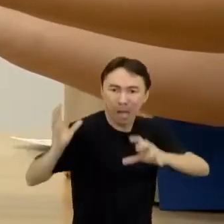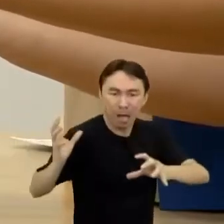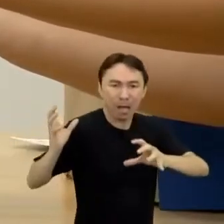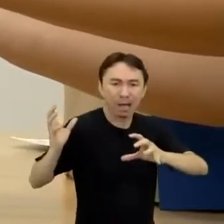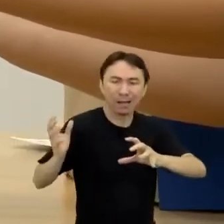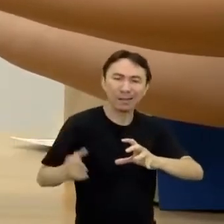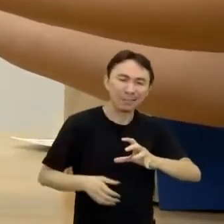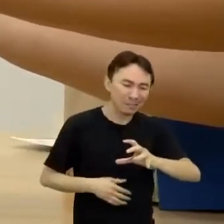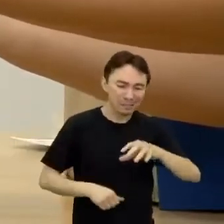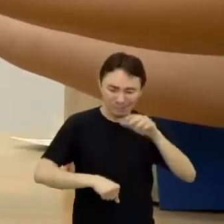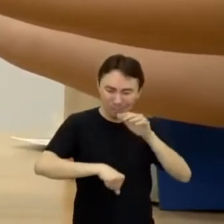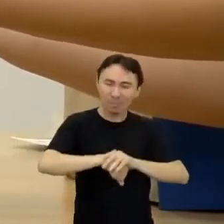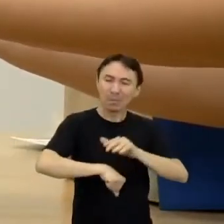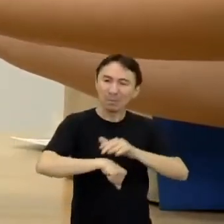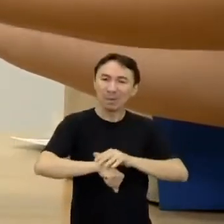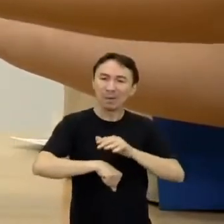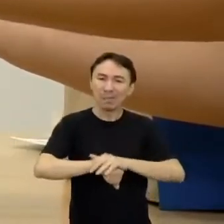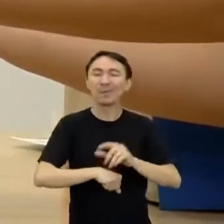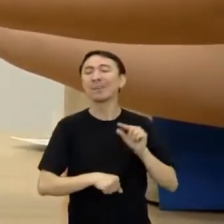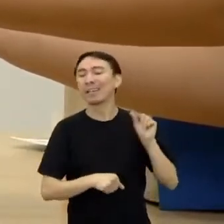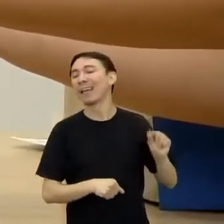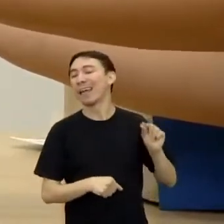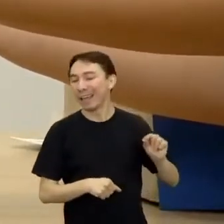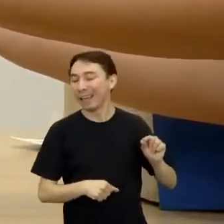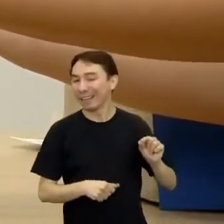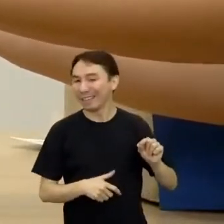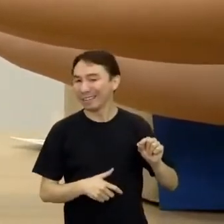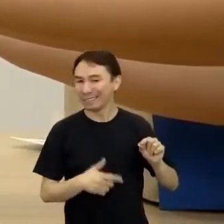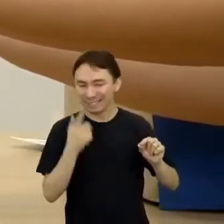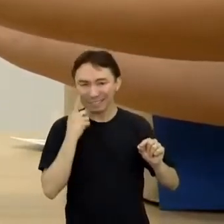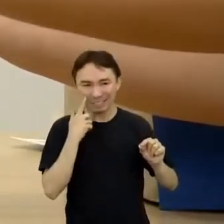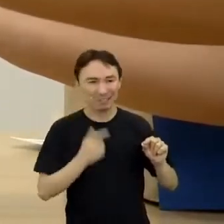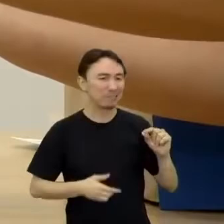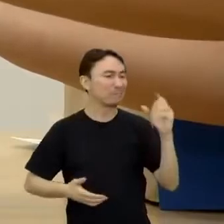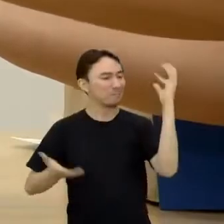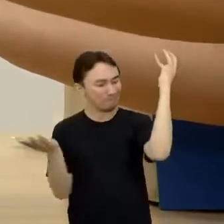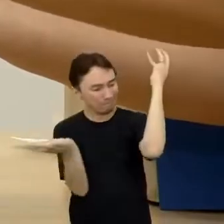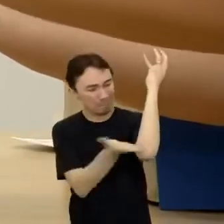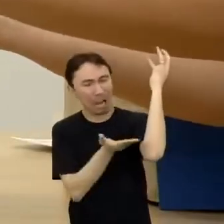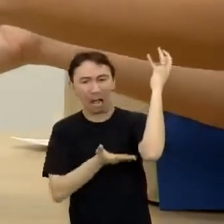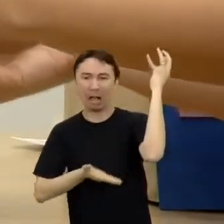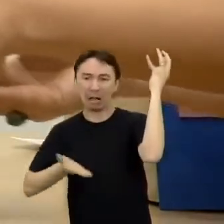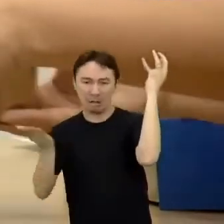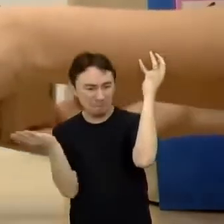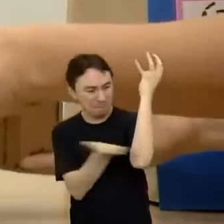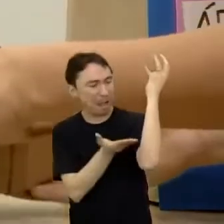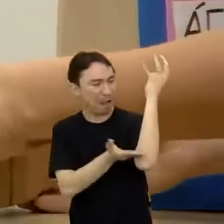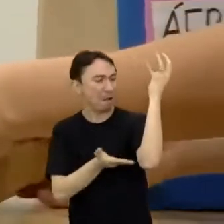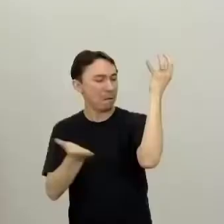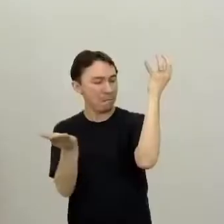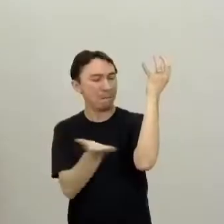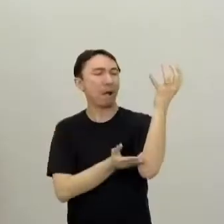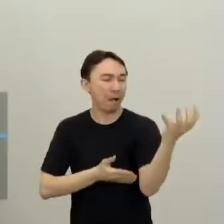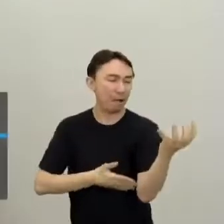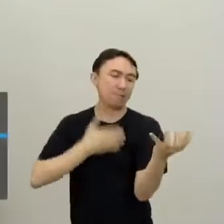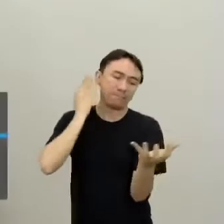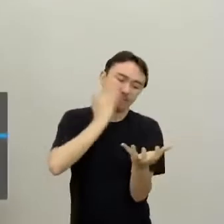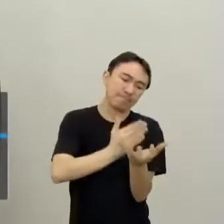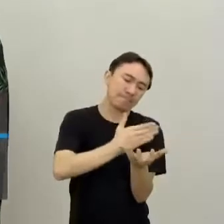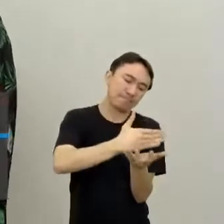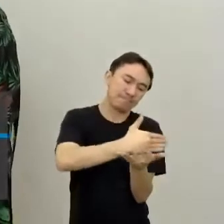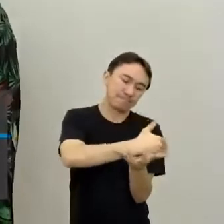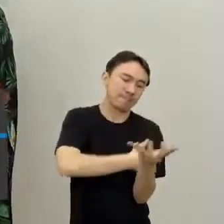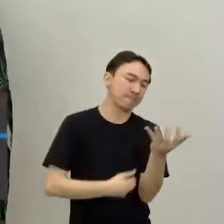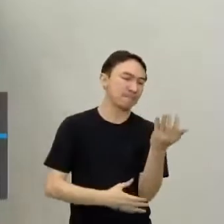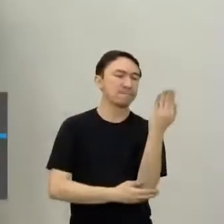que fazia essa, né, retirava da natureza e colocava? E aí, vocês têm alguma ideia? Deixa eu ver se